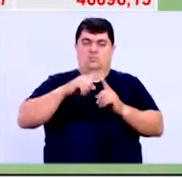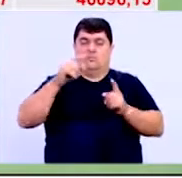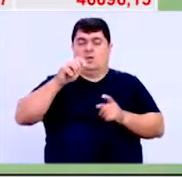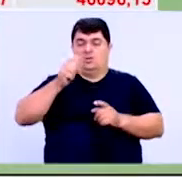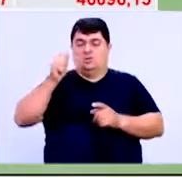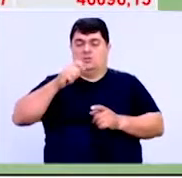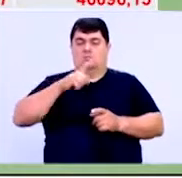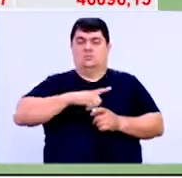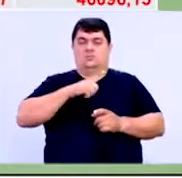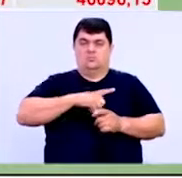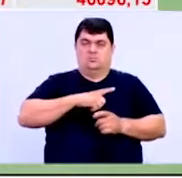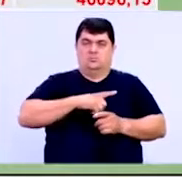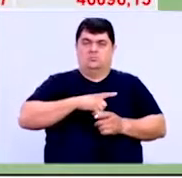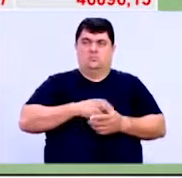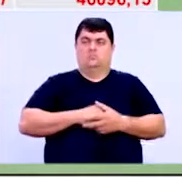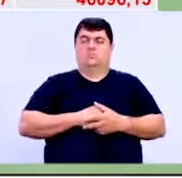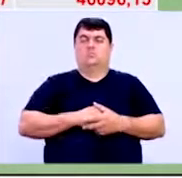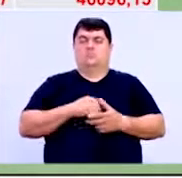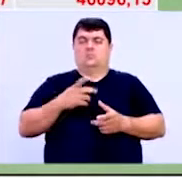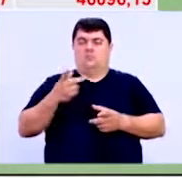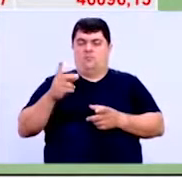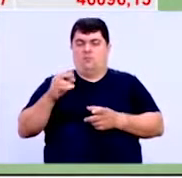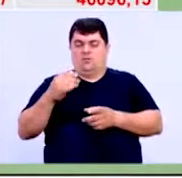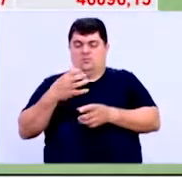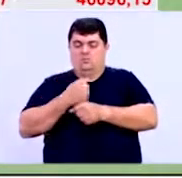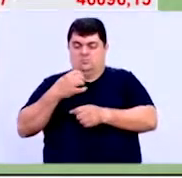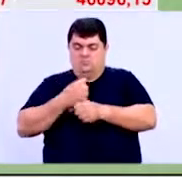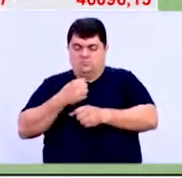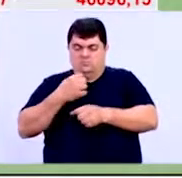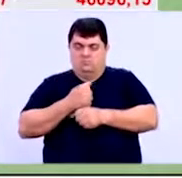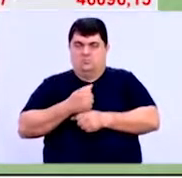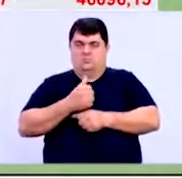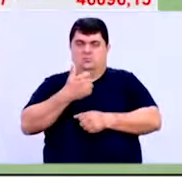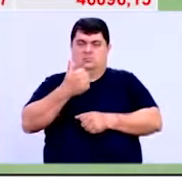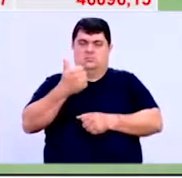teve. 724 mais 492,